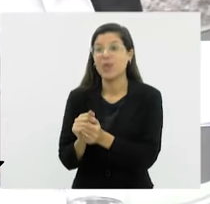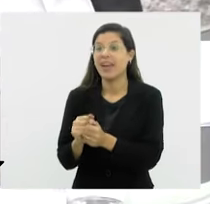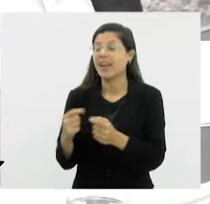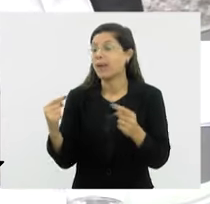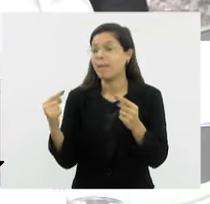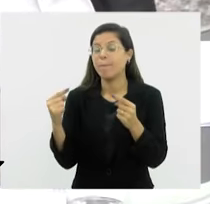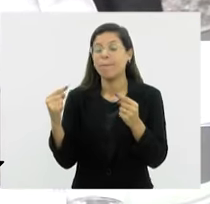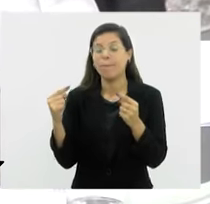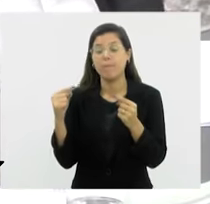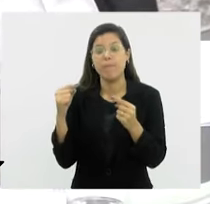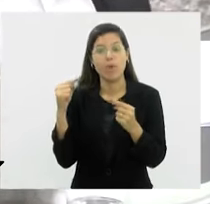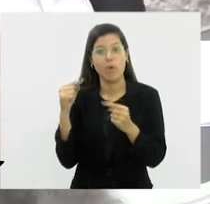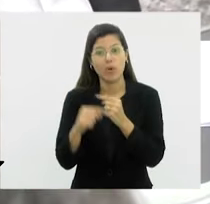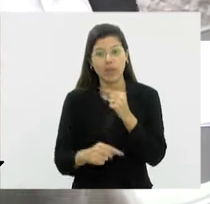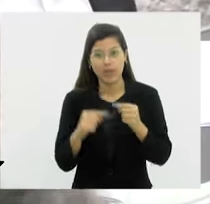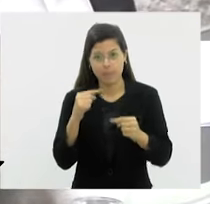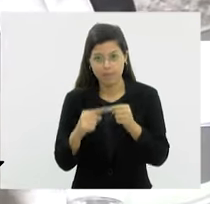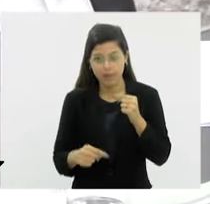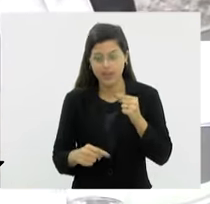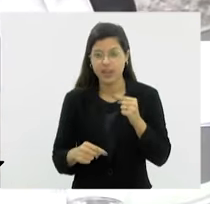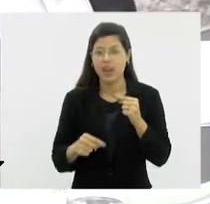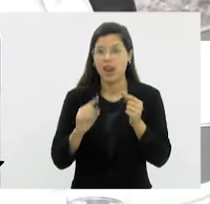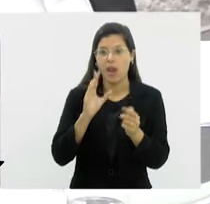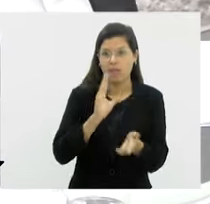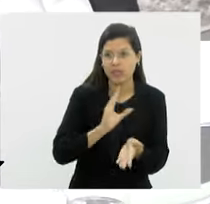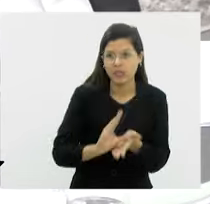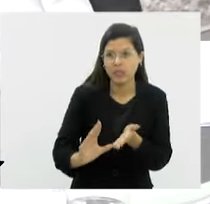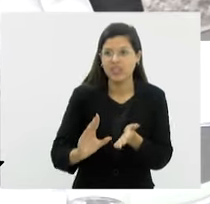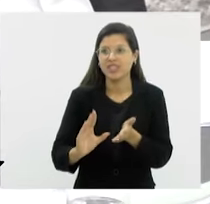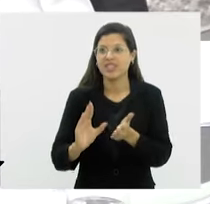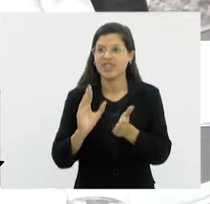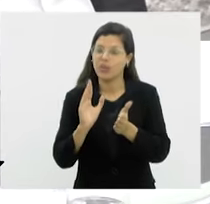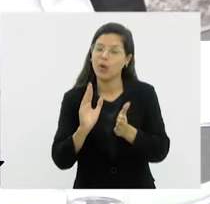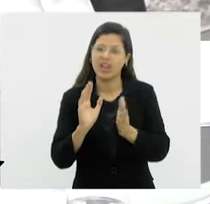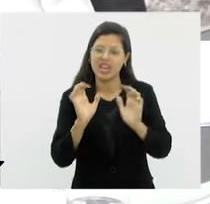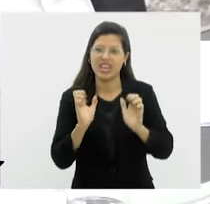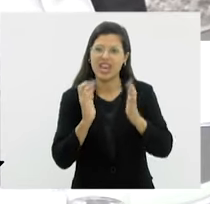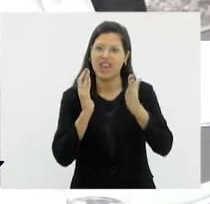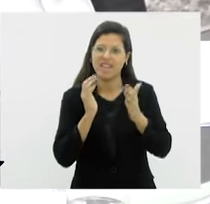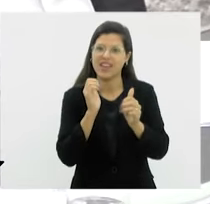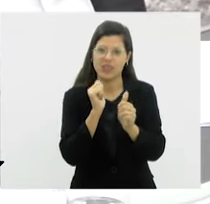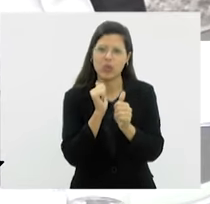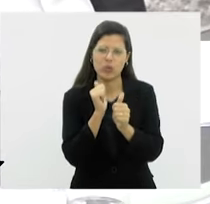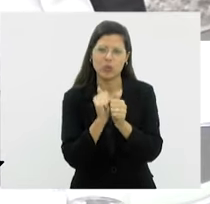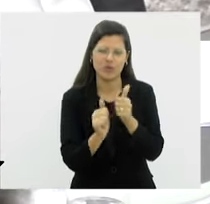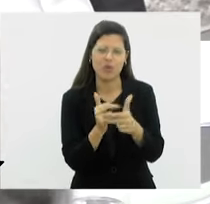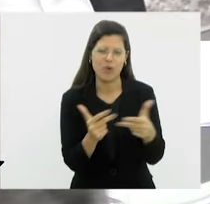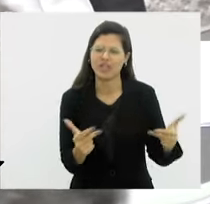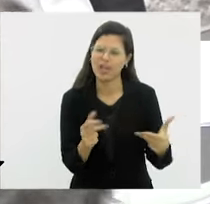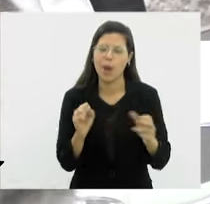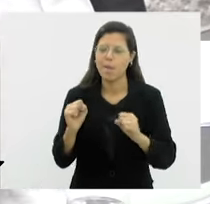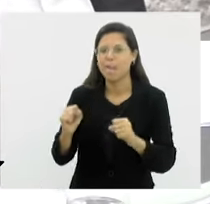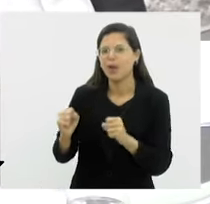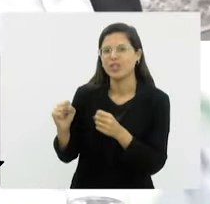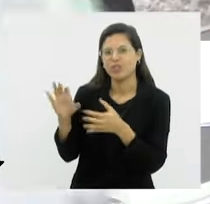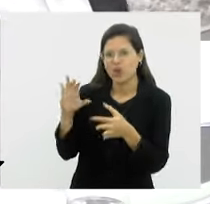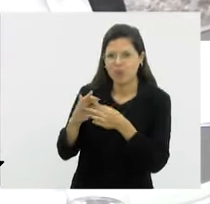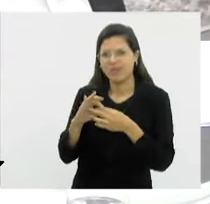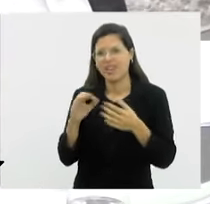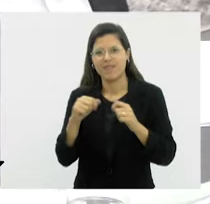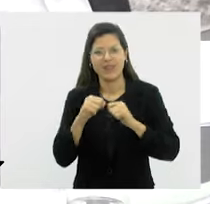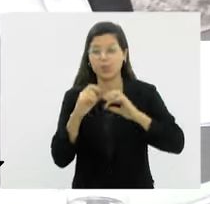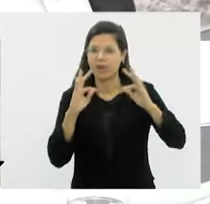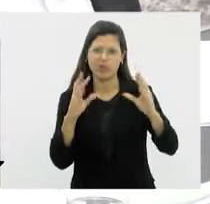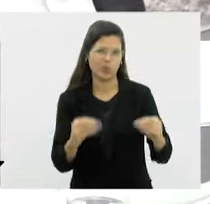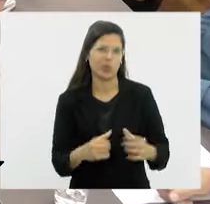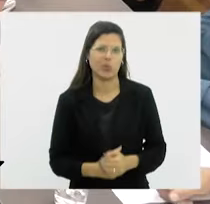propaganda desses diabos de bet aí em evento esportivo. Vossa Excelência pode emendar para fazer para tudo. Pois é. Então, veja só. A gente